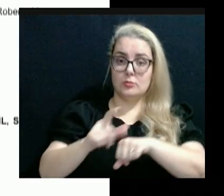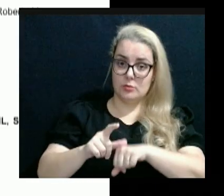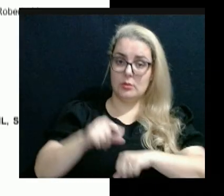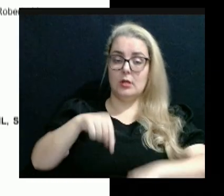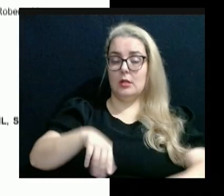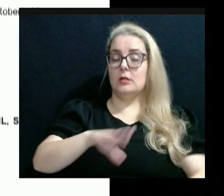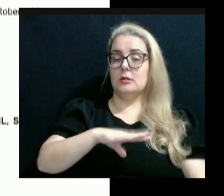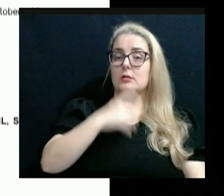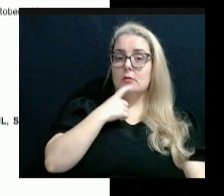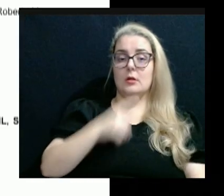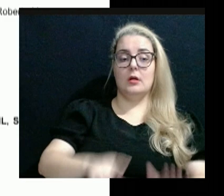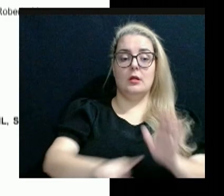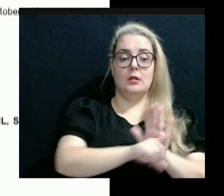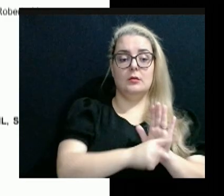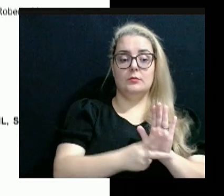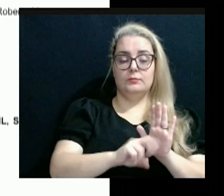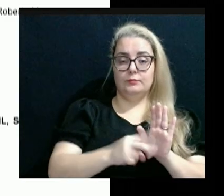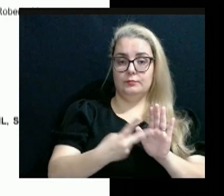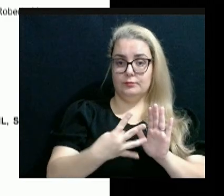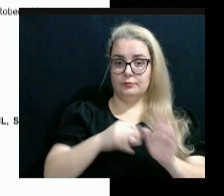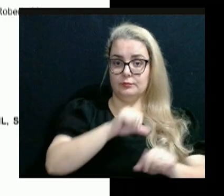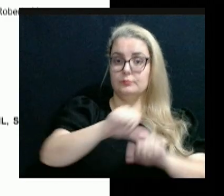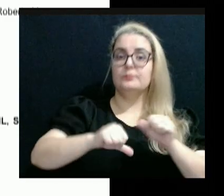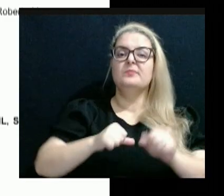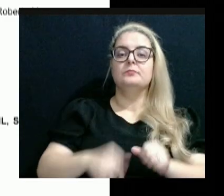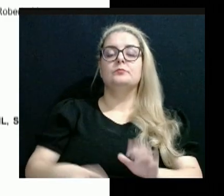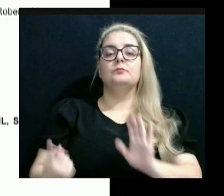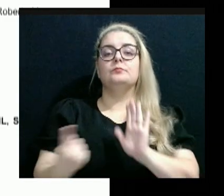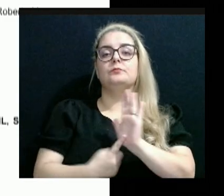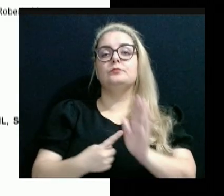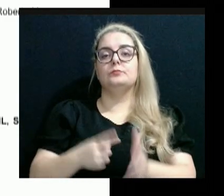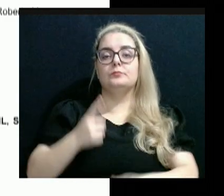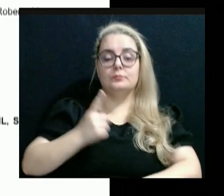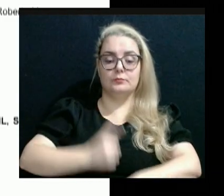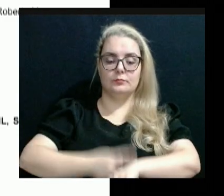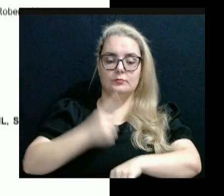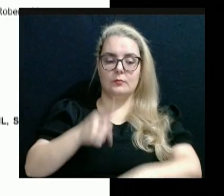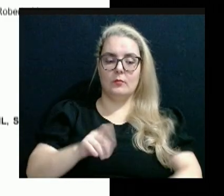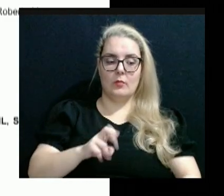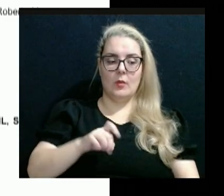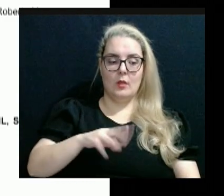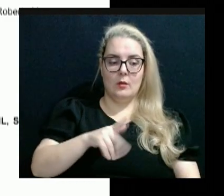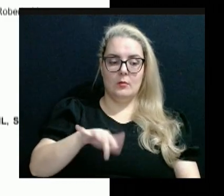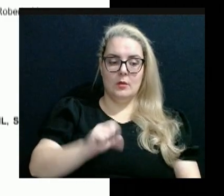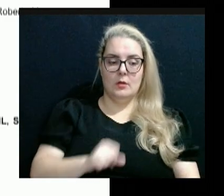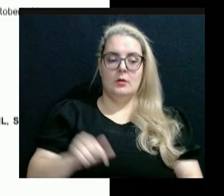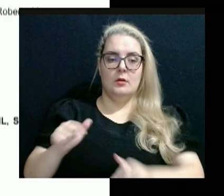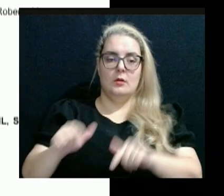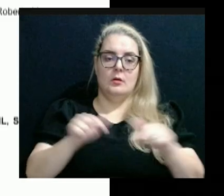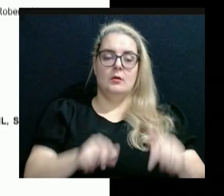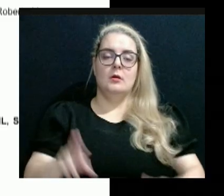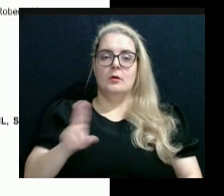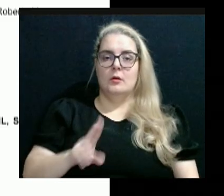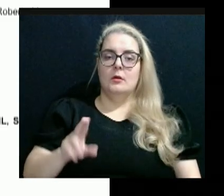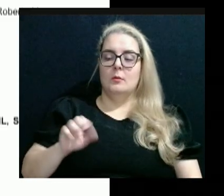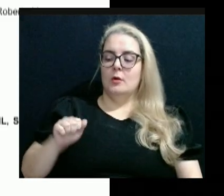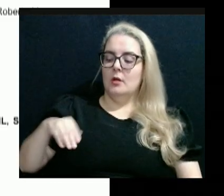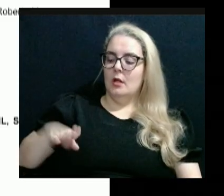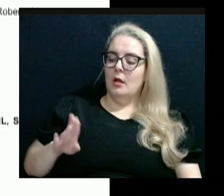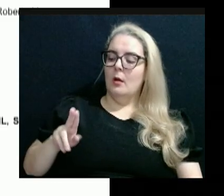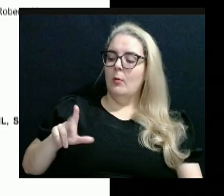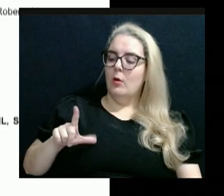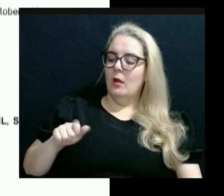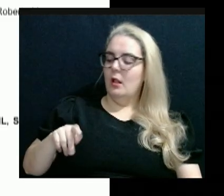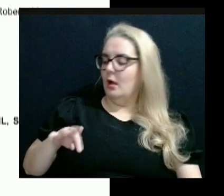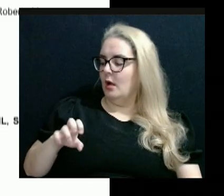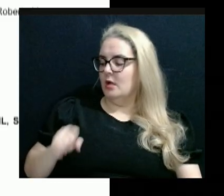2024, vai atualizar o marco regulatório das permissões do uso de espaços públicos por ambulantes. As novas